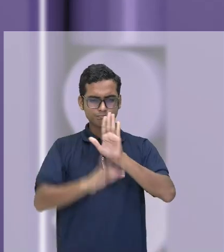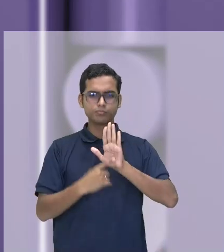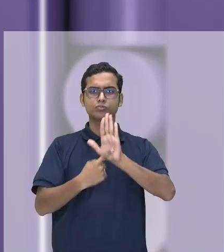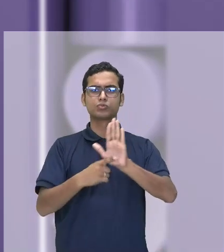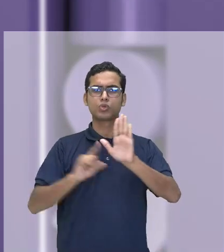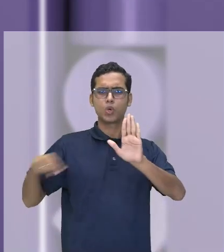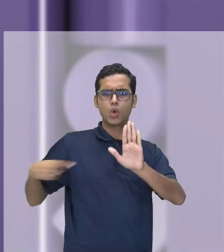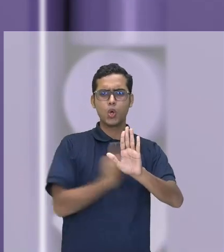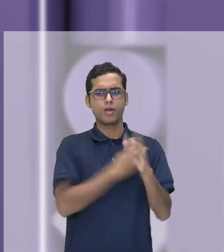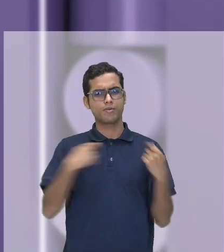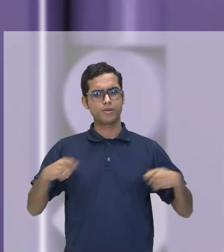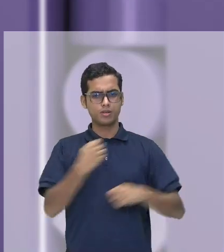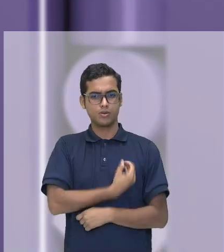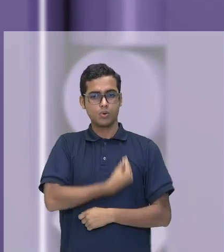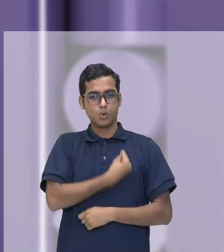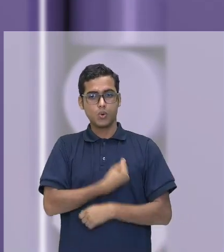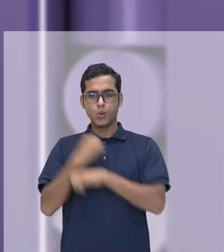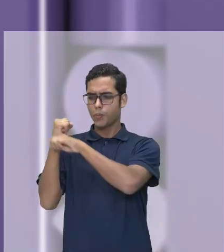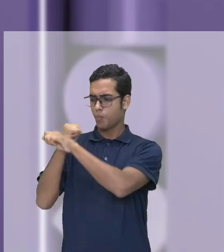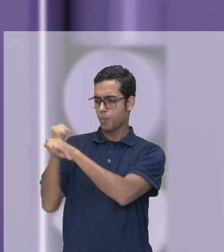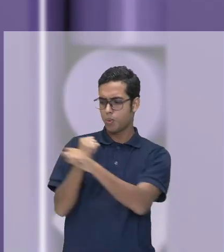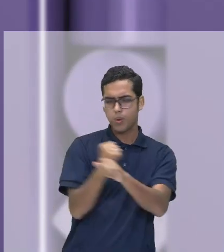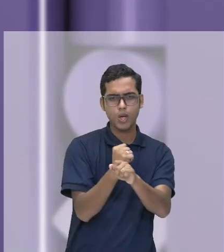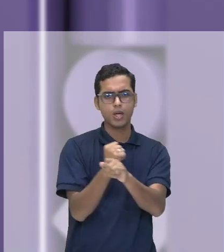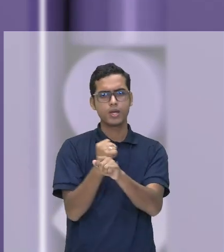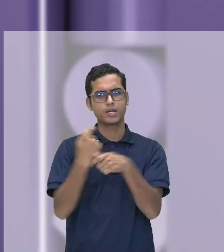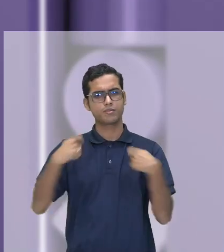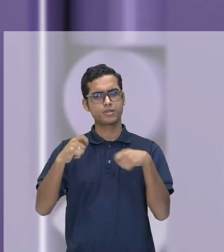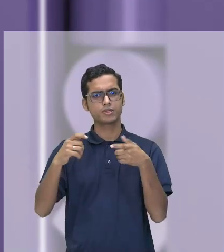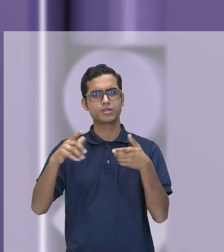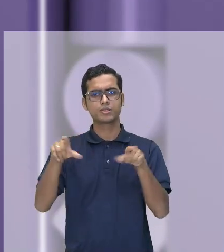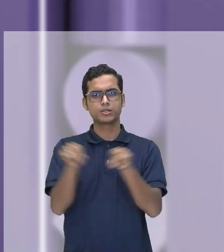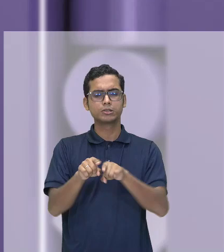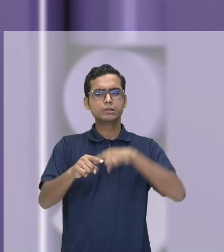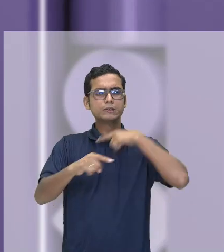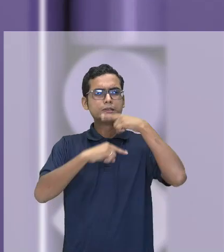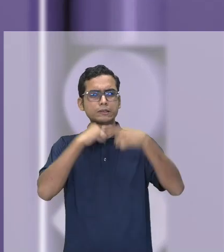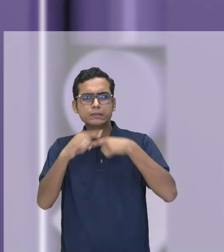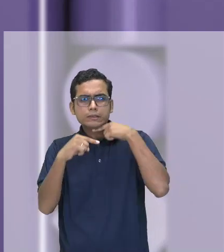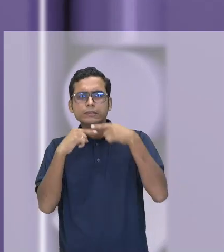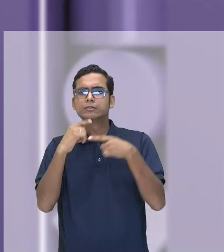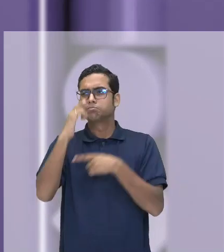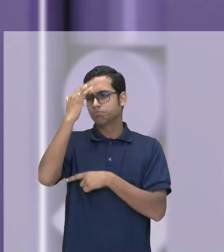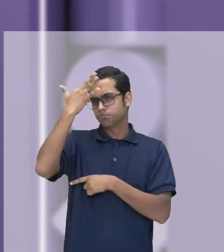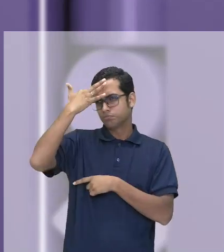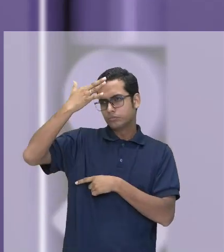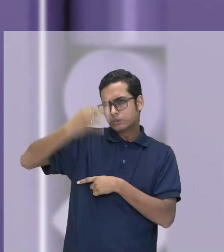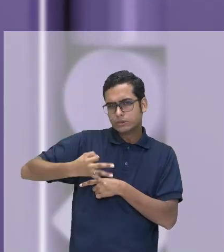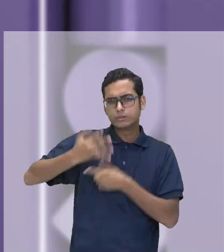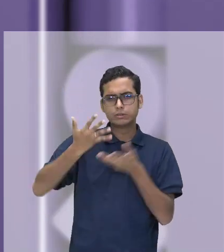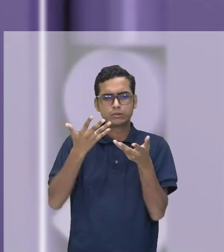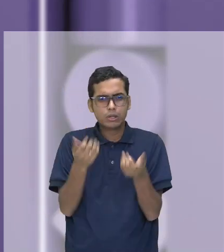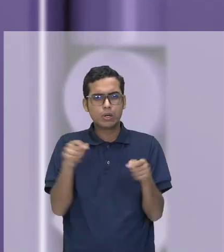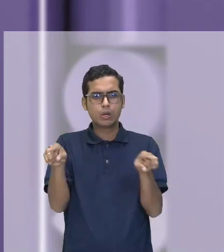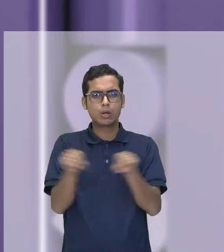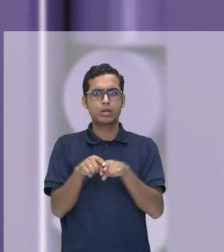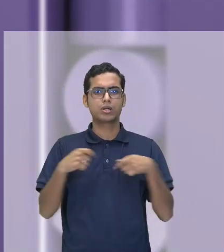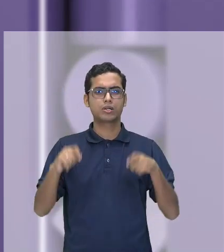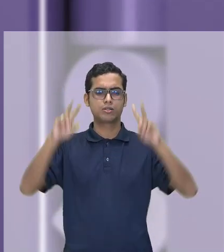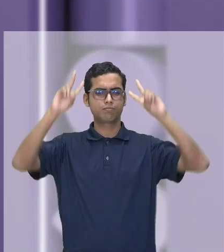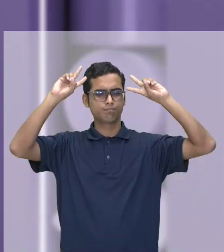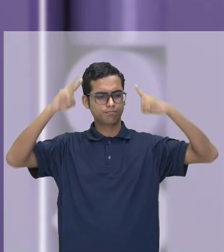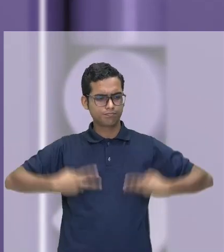ao longo da vida, acolher as nossas dúvidas, nossas certezas, mas com muita